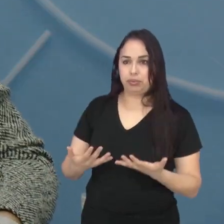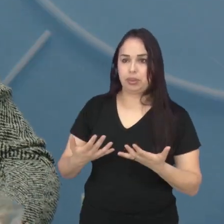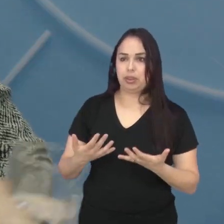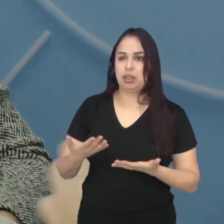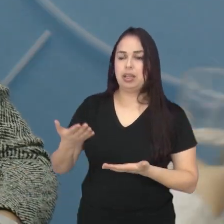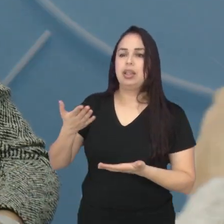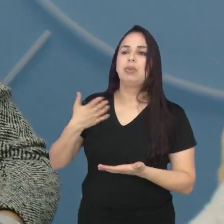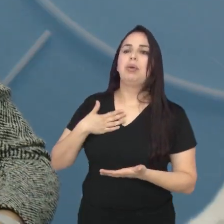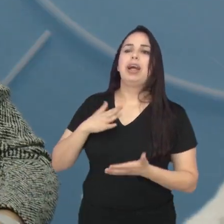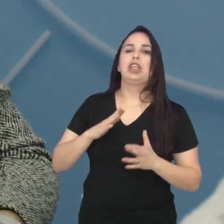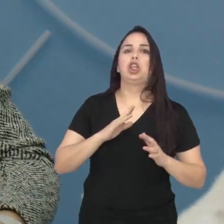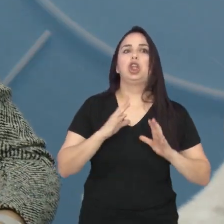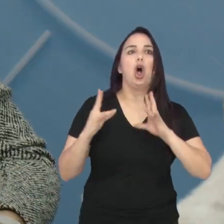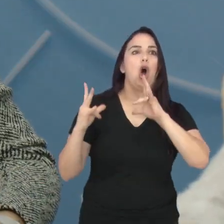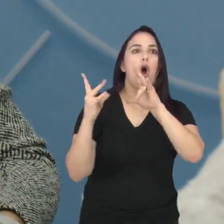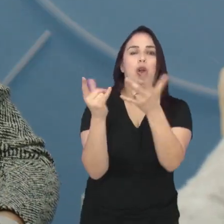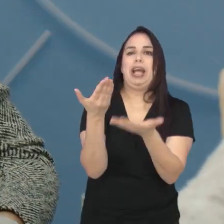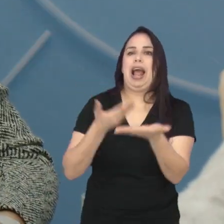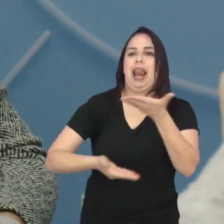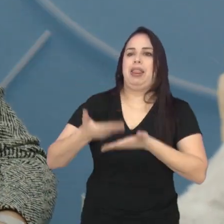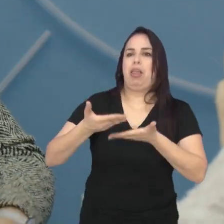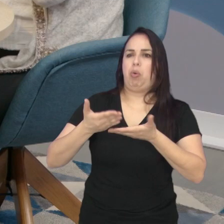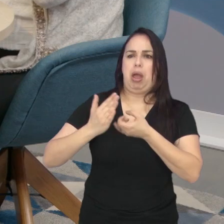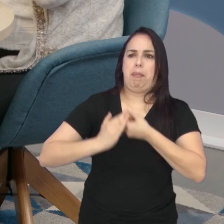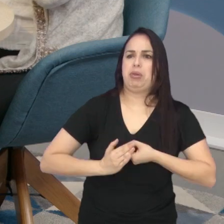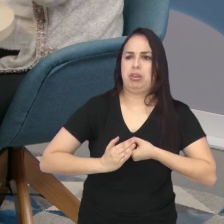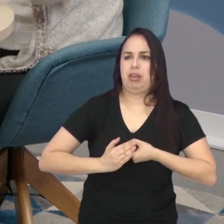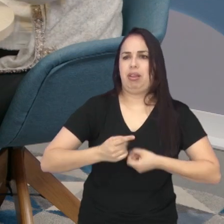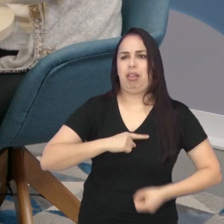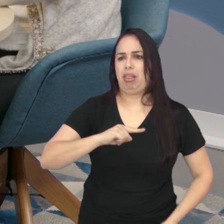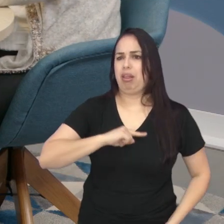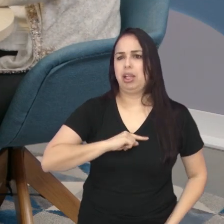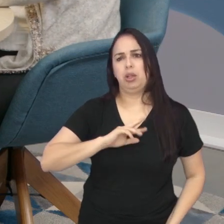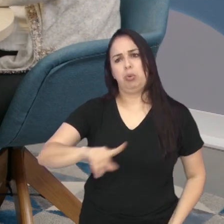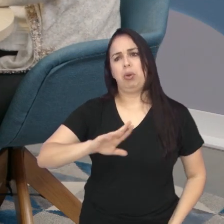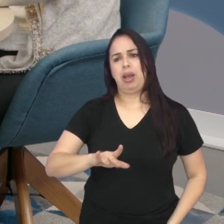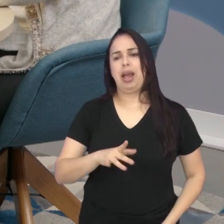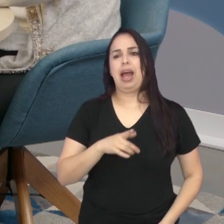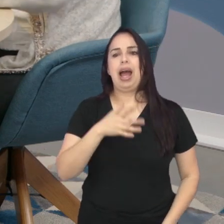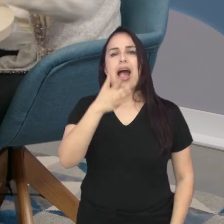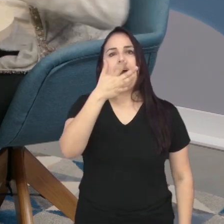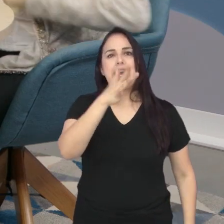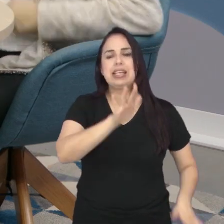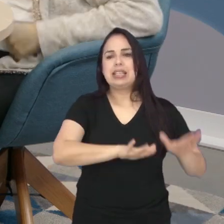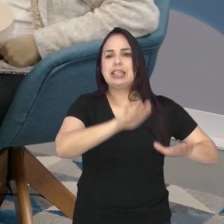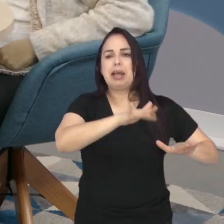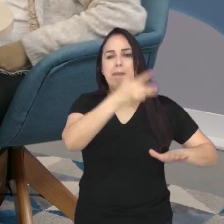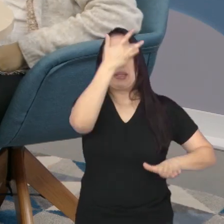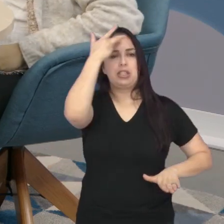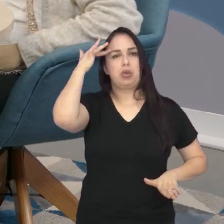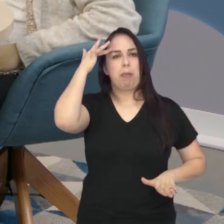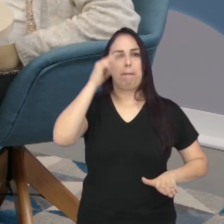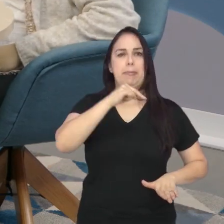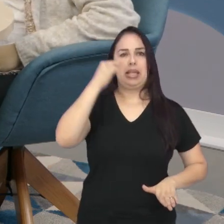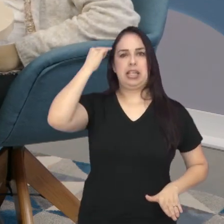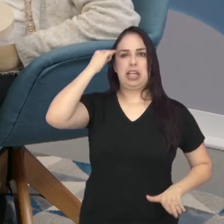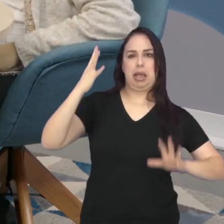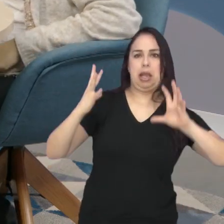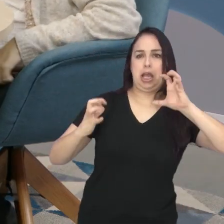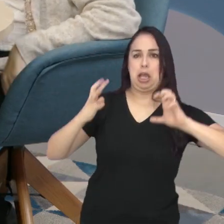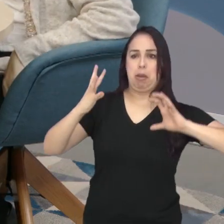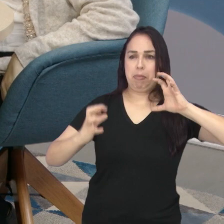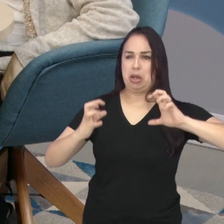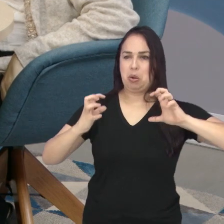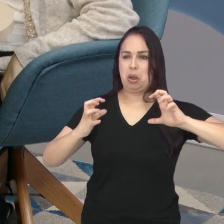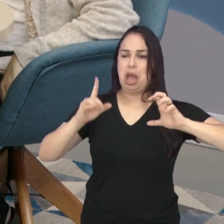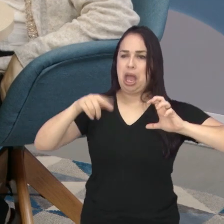são todas as relações que são abusivas, então a pessoa às vezes está num momento de crise e ela acha que é uma relação abusiva, isso já prejudica mais o